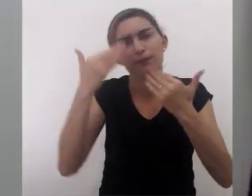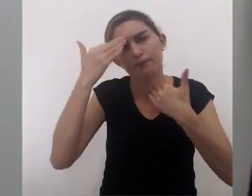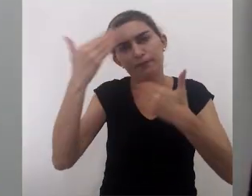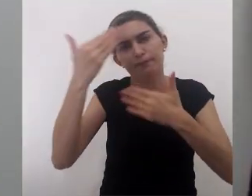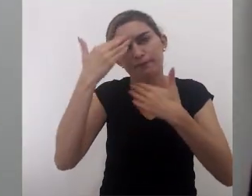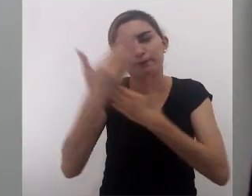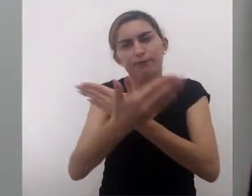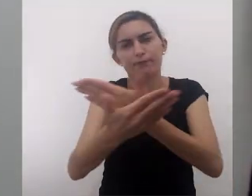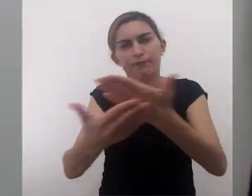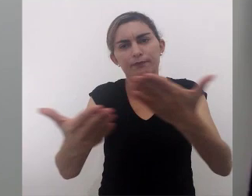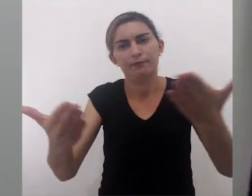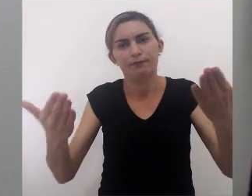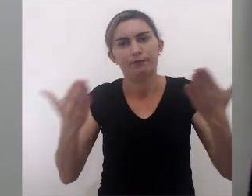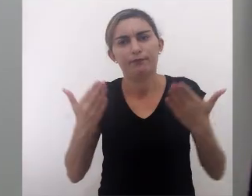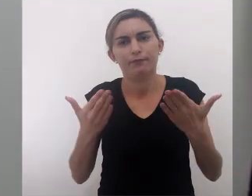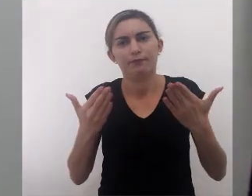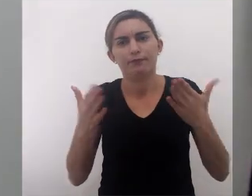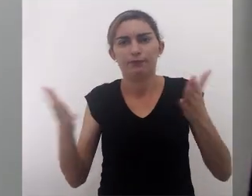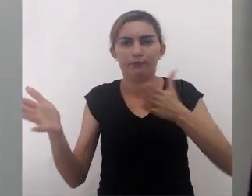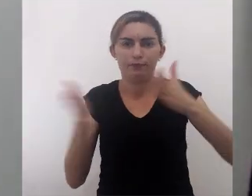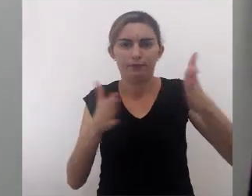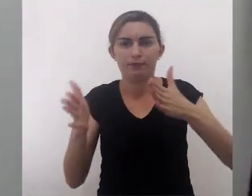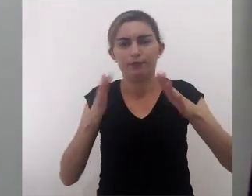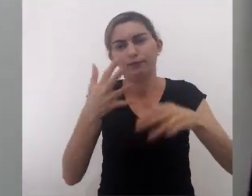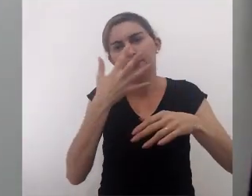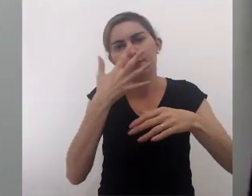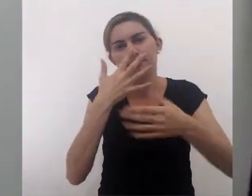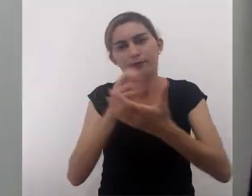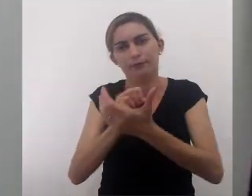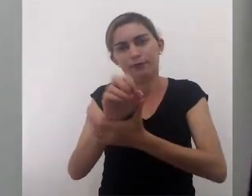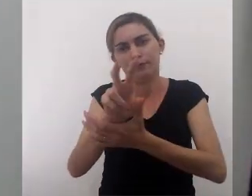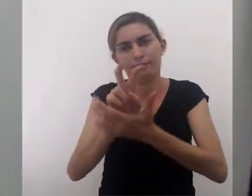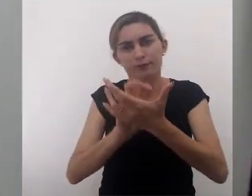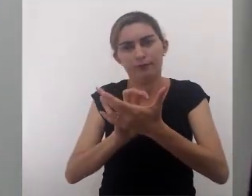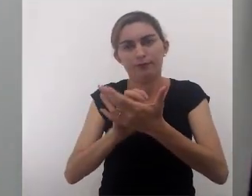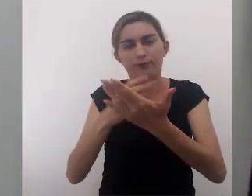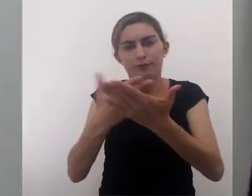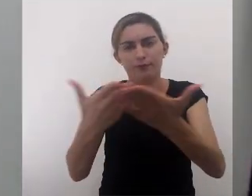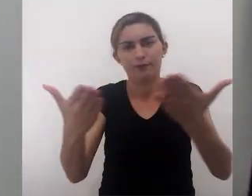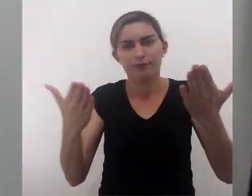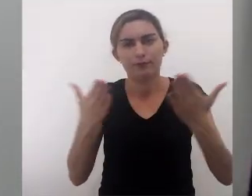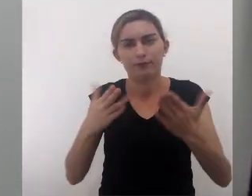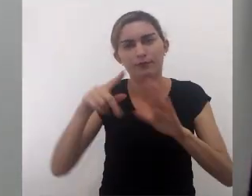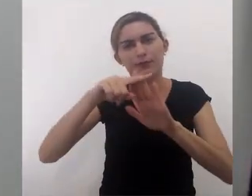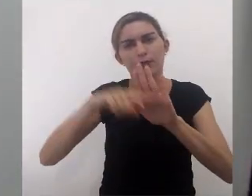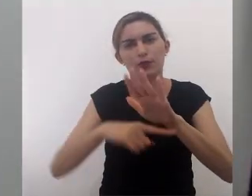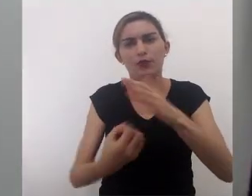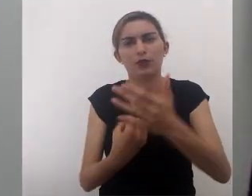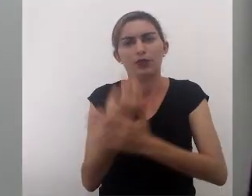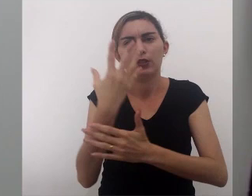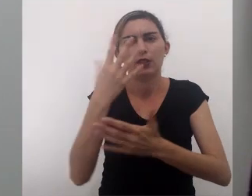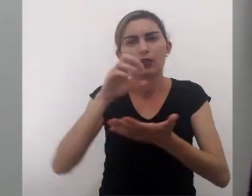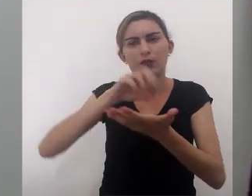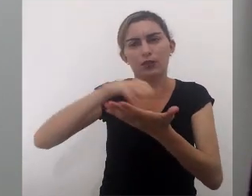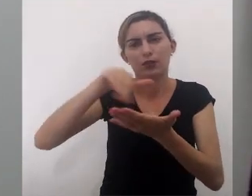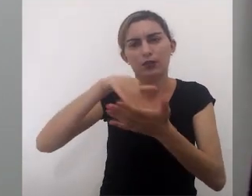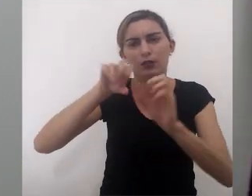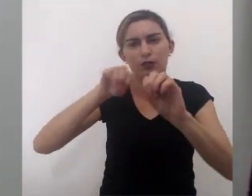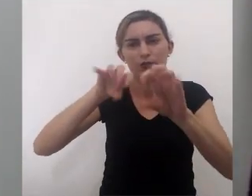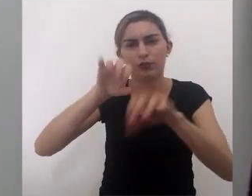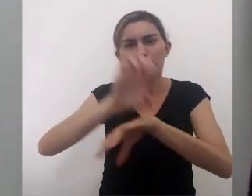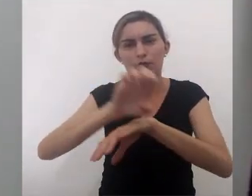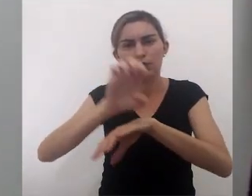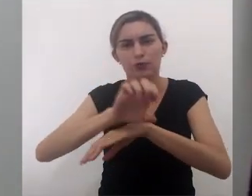eu agradeço a você que está nesse exato momento assistindo o EducaPE, que é um programa criado pela Secretaria